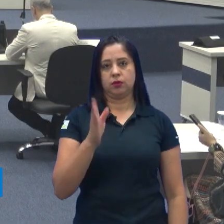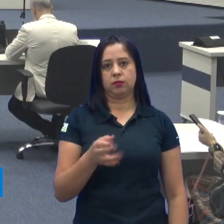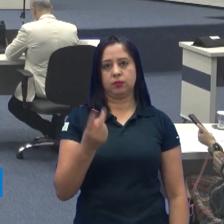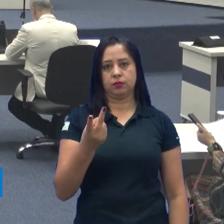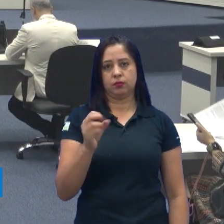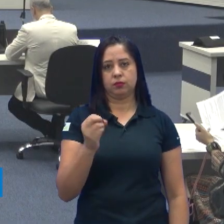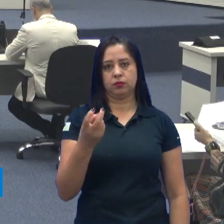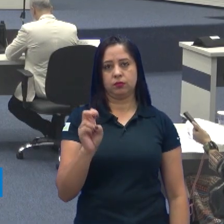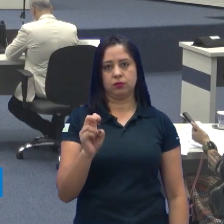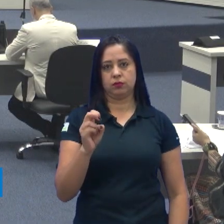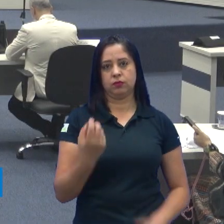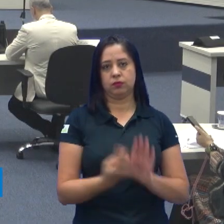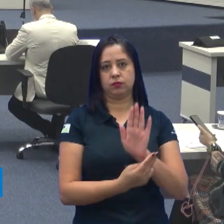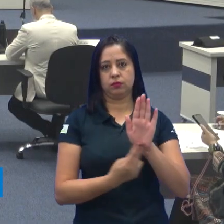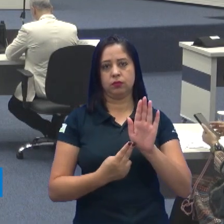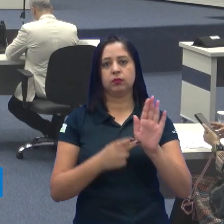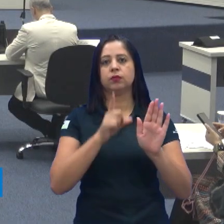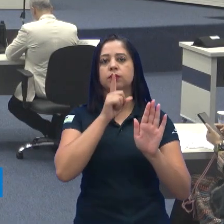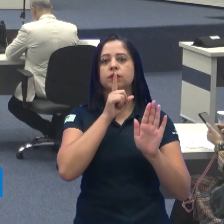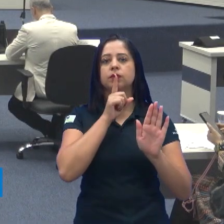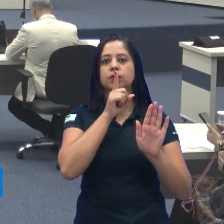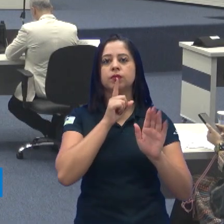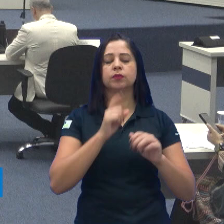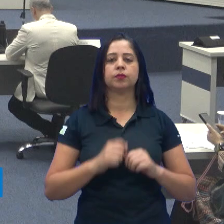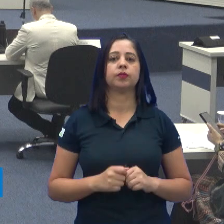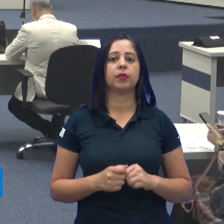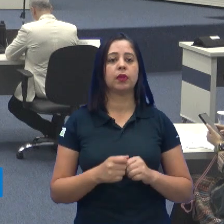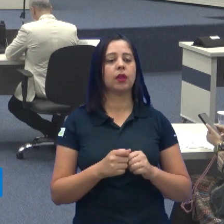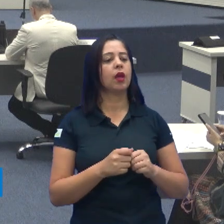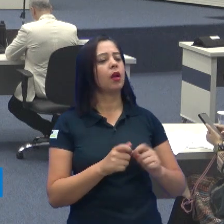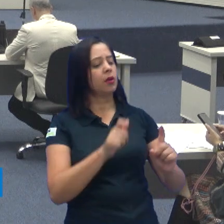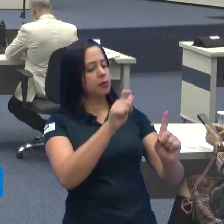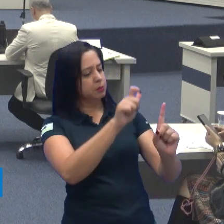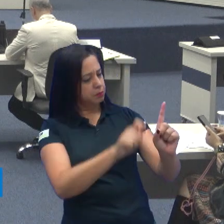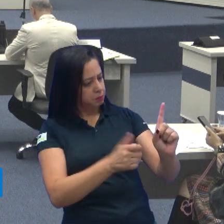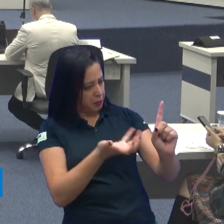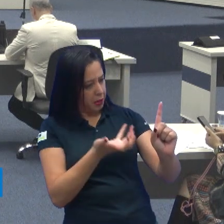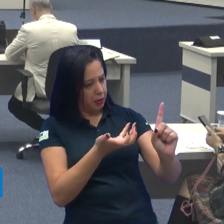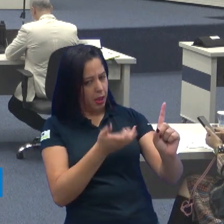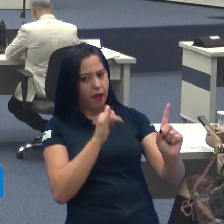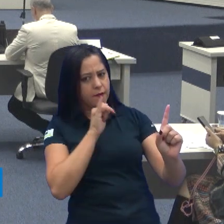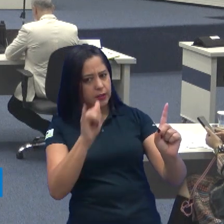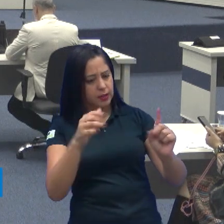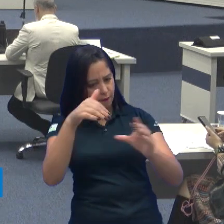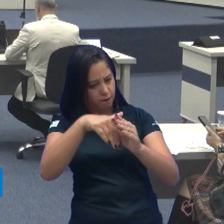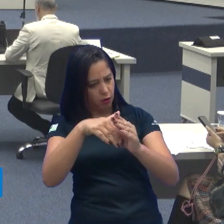3916/2025, autoria do vereador Sérgio Camargo. Consulta a liderança e desejo de caminhar ao voto.